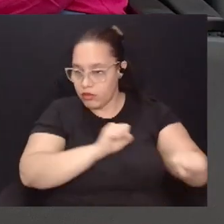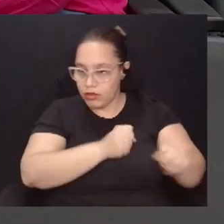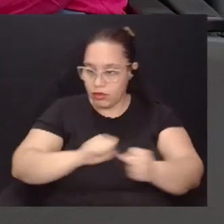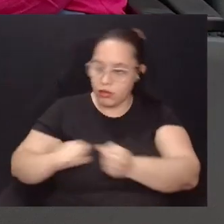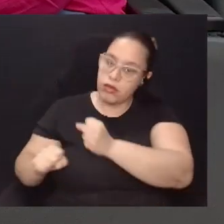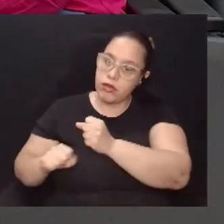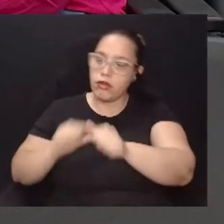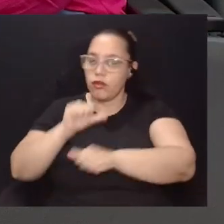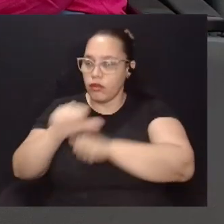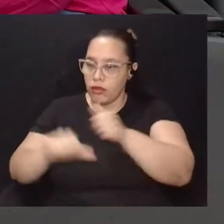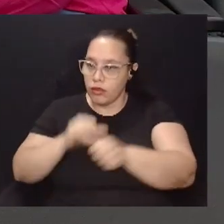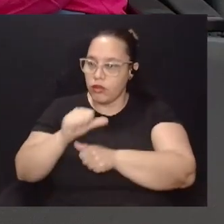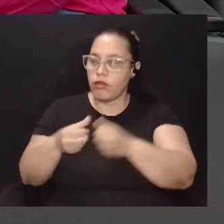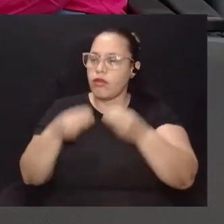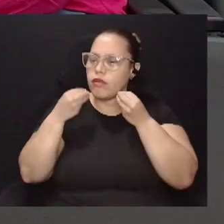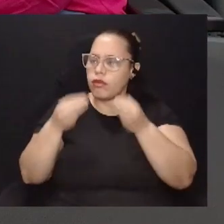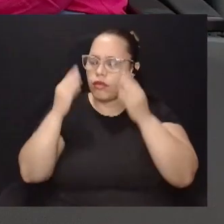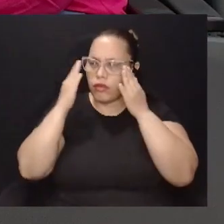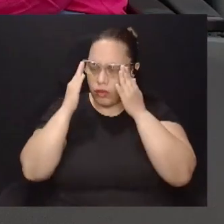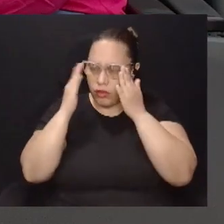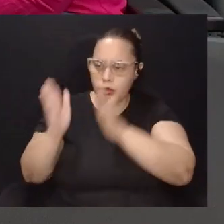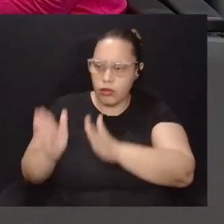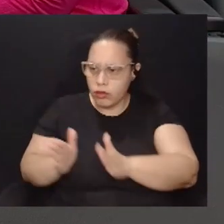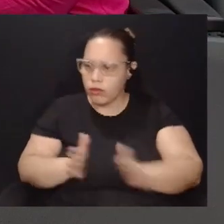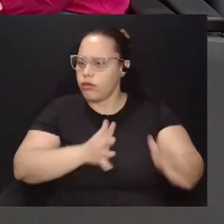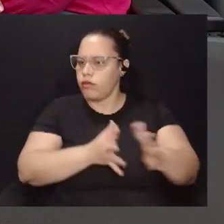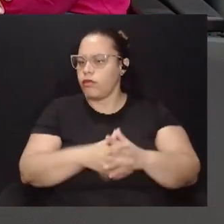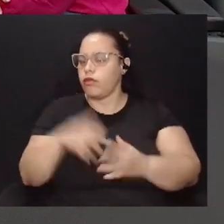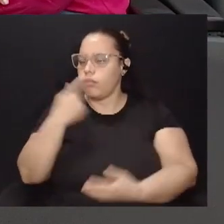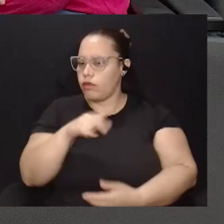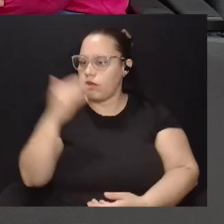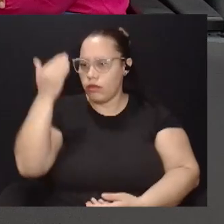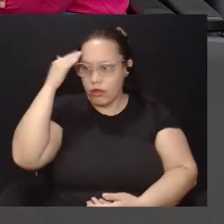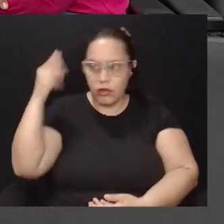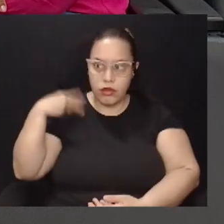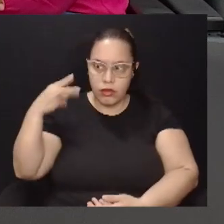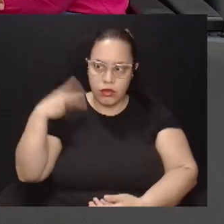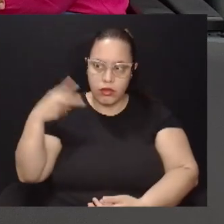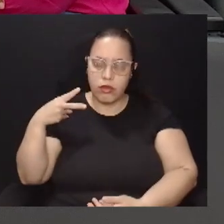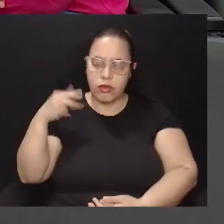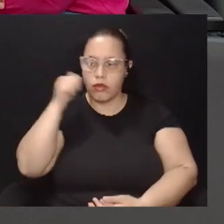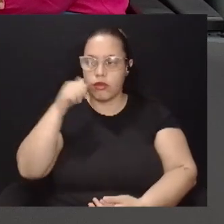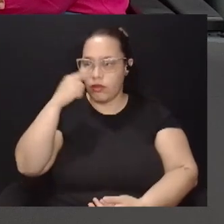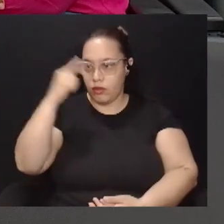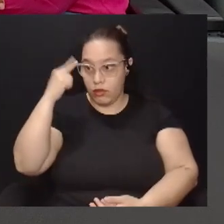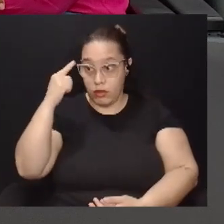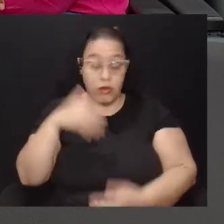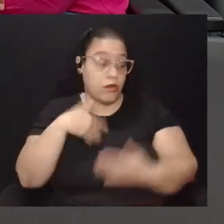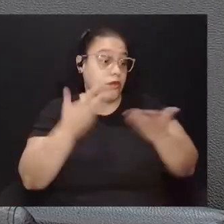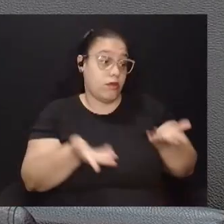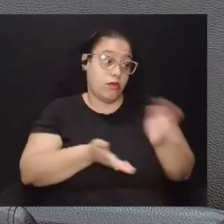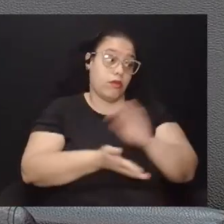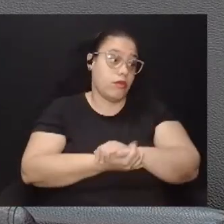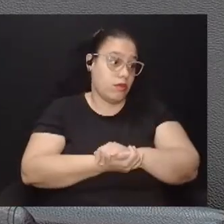limpeza, revitalização. Como que é esse processo, né, para você enquanto parlamentar, vereadora aqui da cidade?